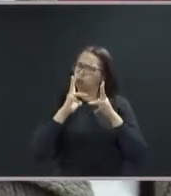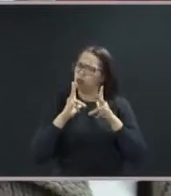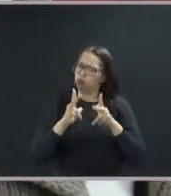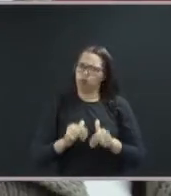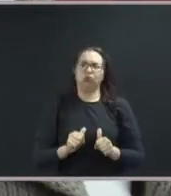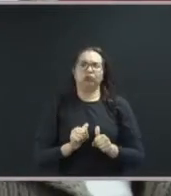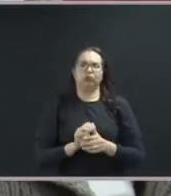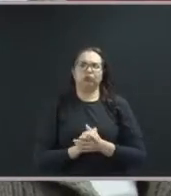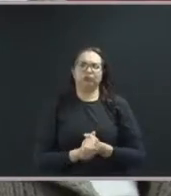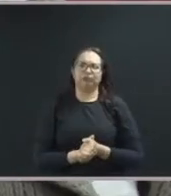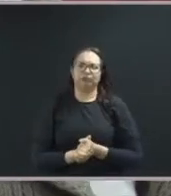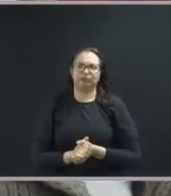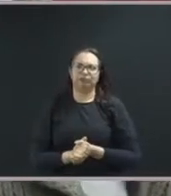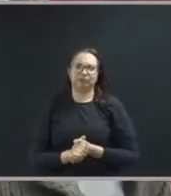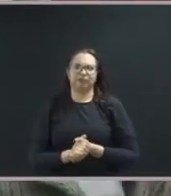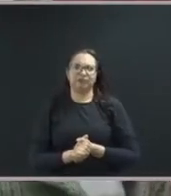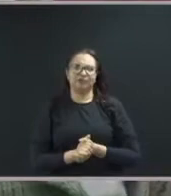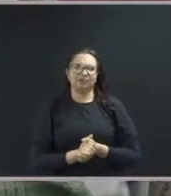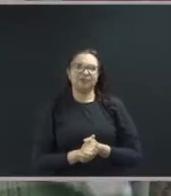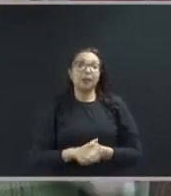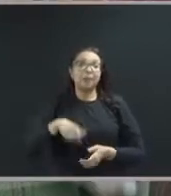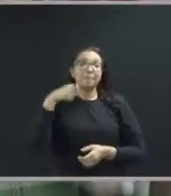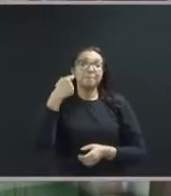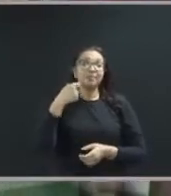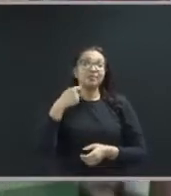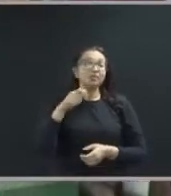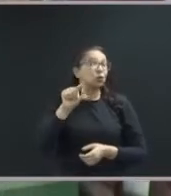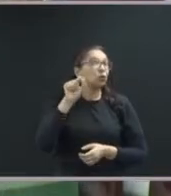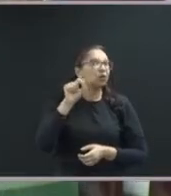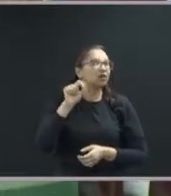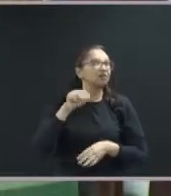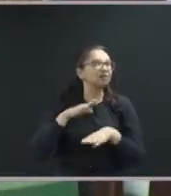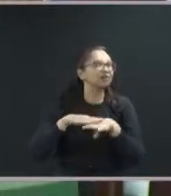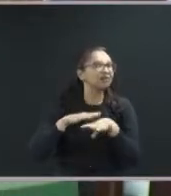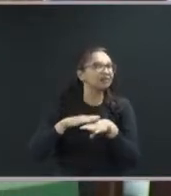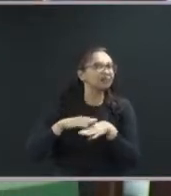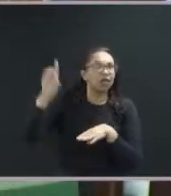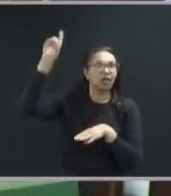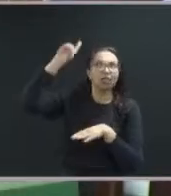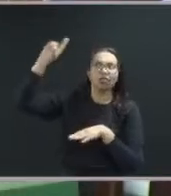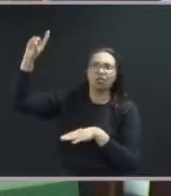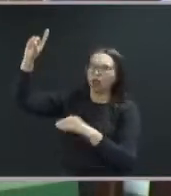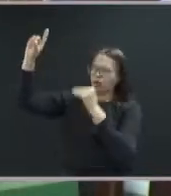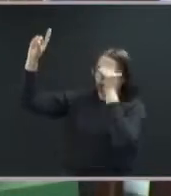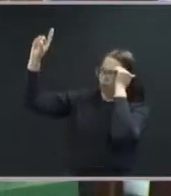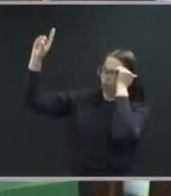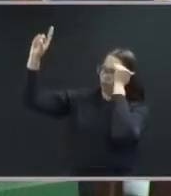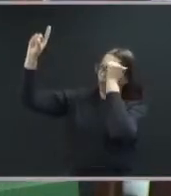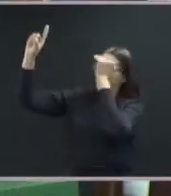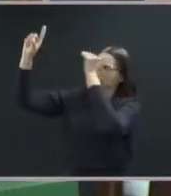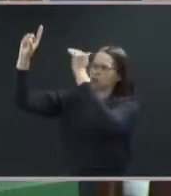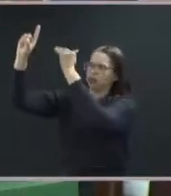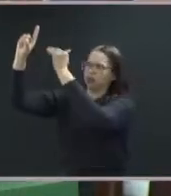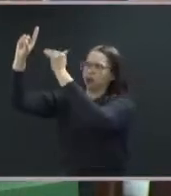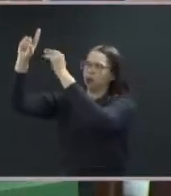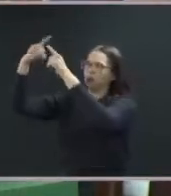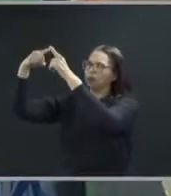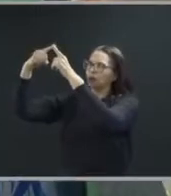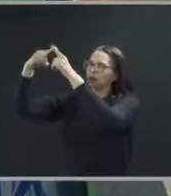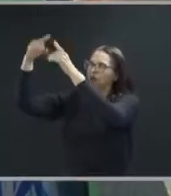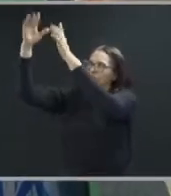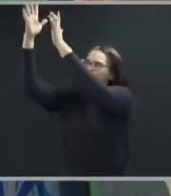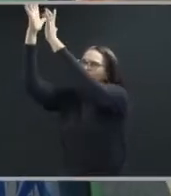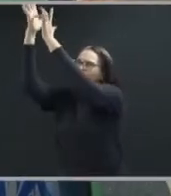determinado. É só ficar na obediência, que a qualquer momento Jesus vem e nos